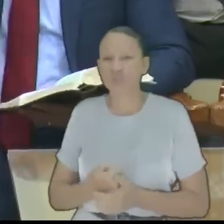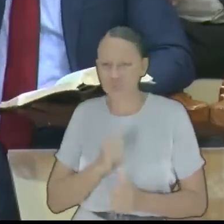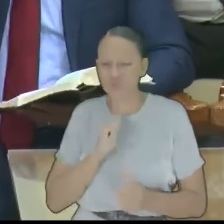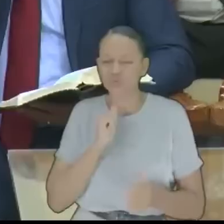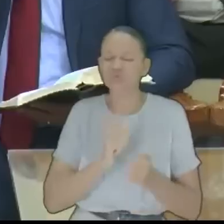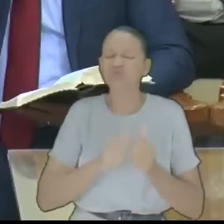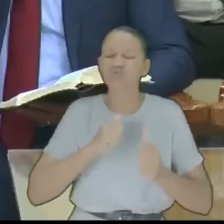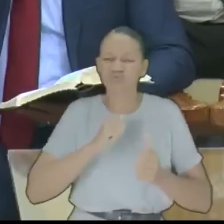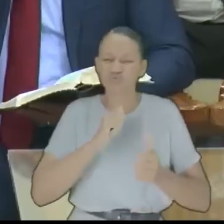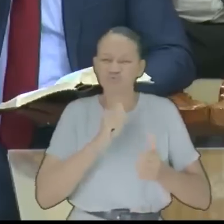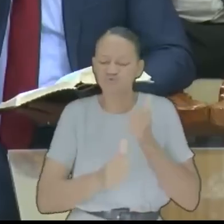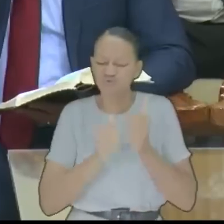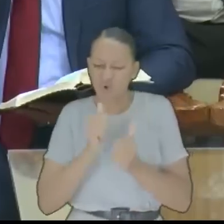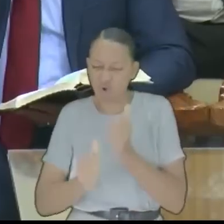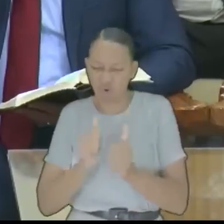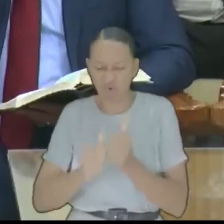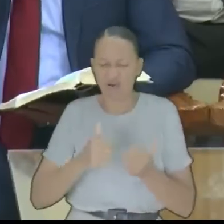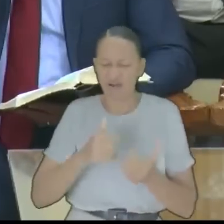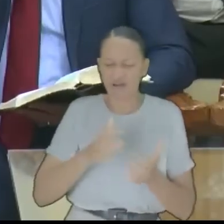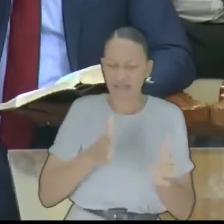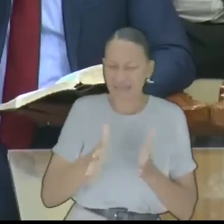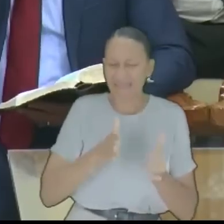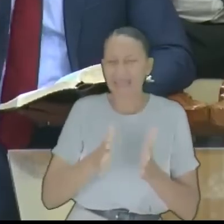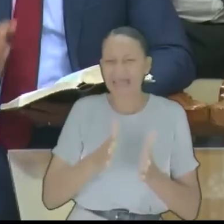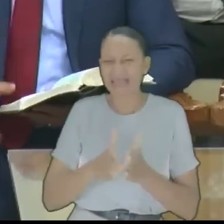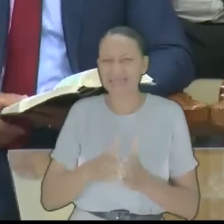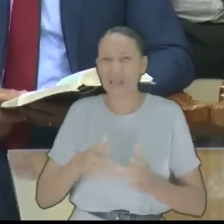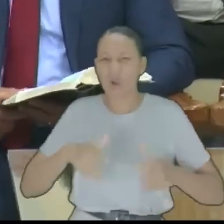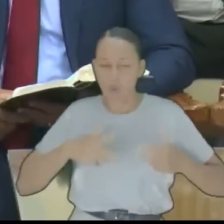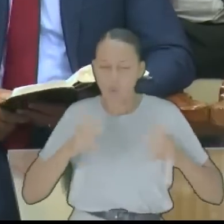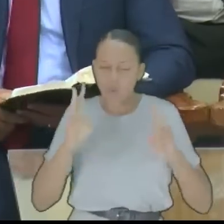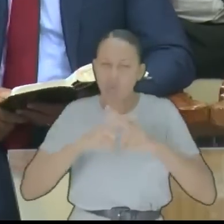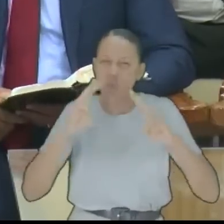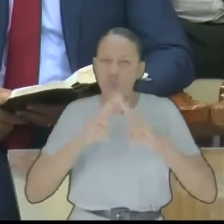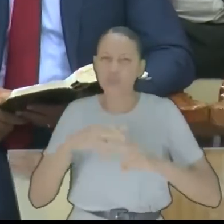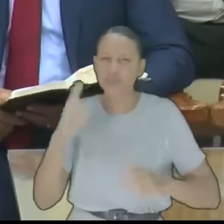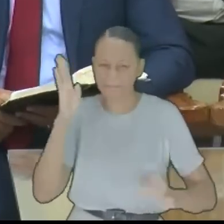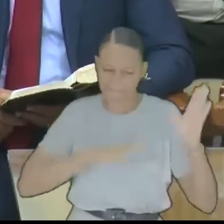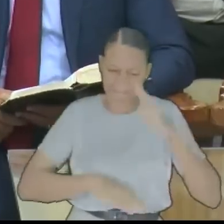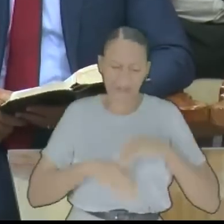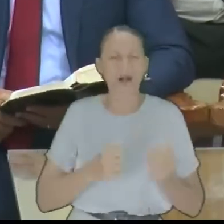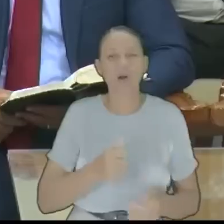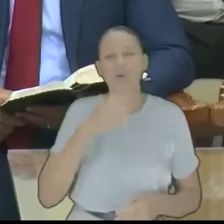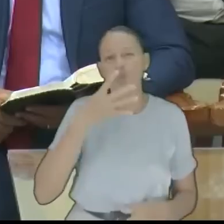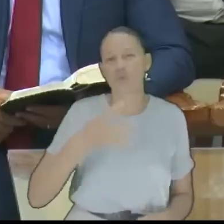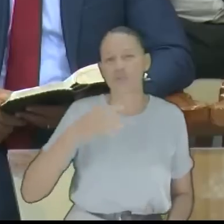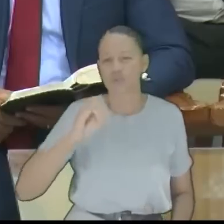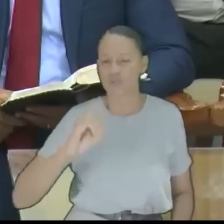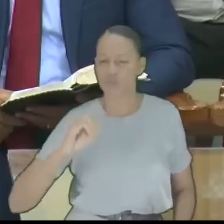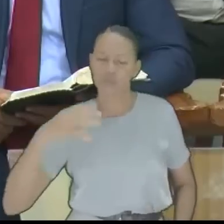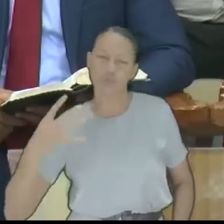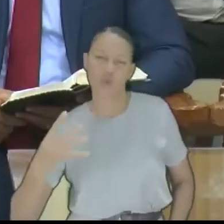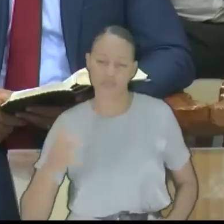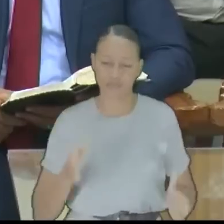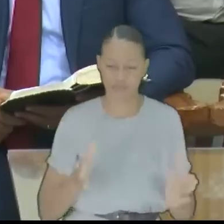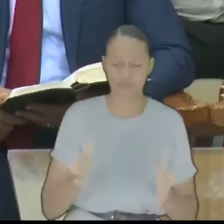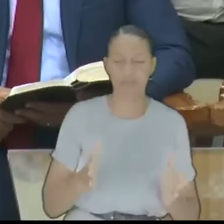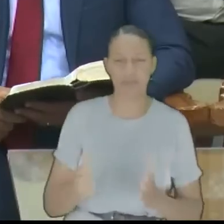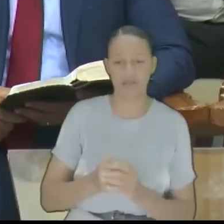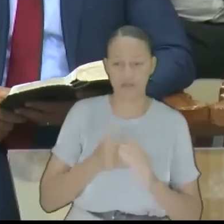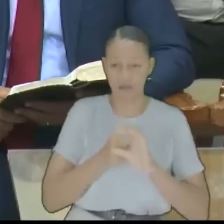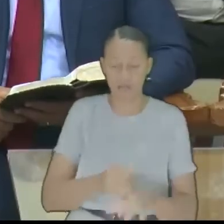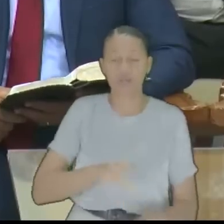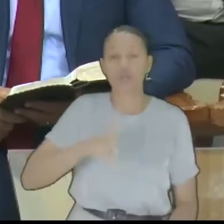malignos só foram até o ano 404 da era cristã. Louvado seja Deus. E foi no